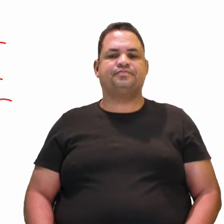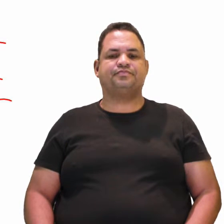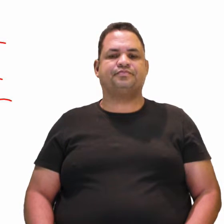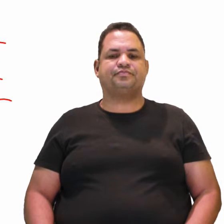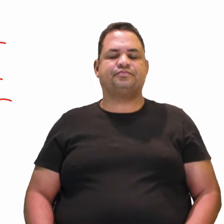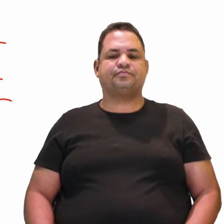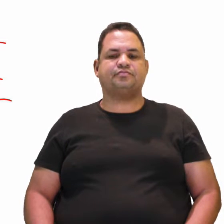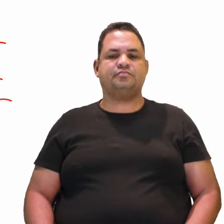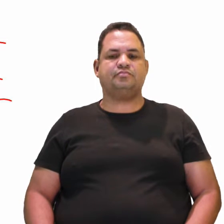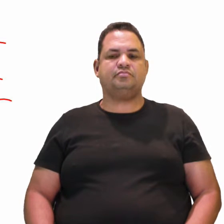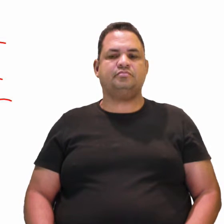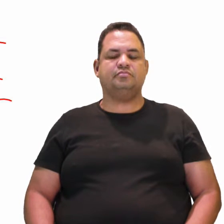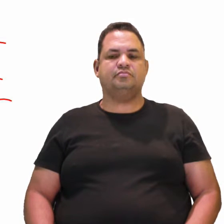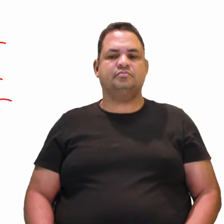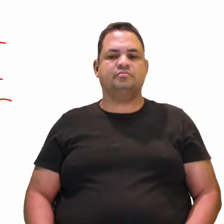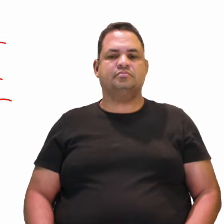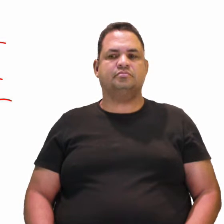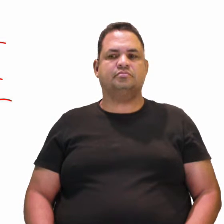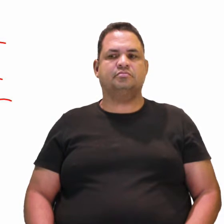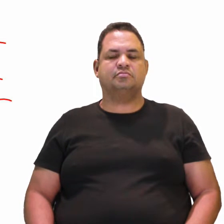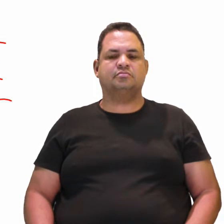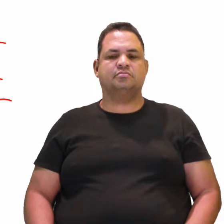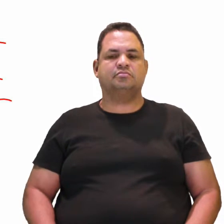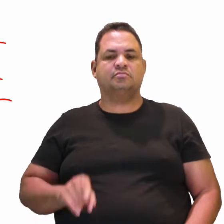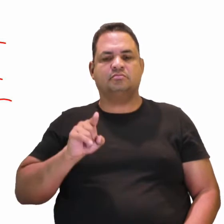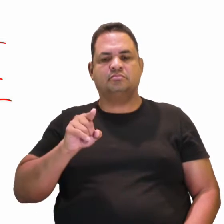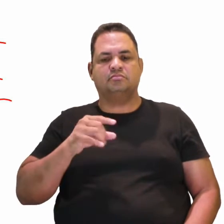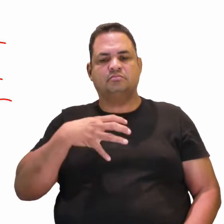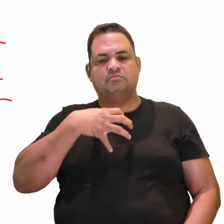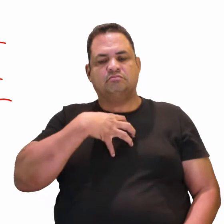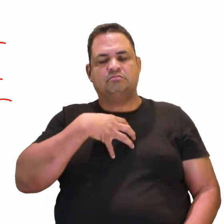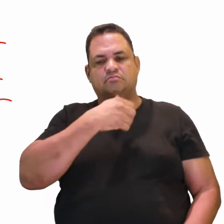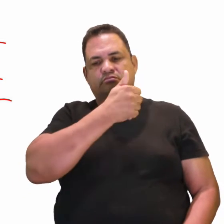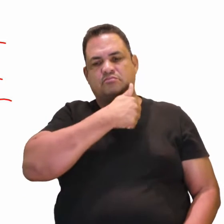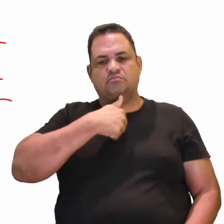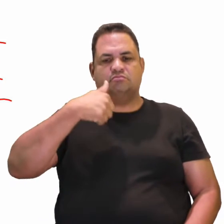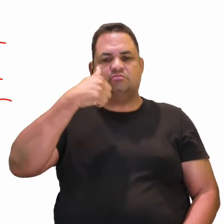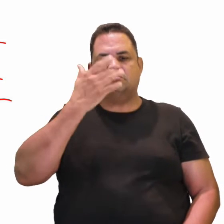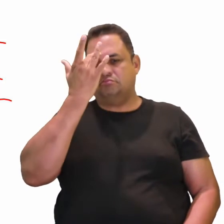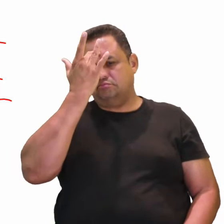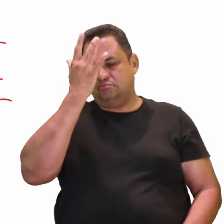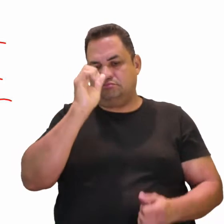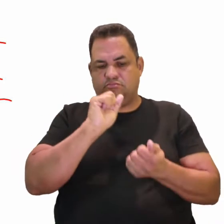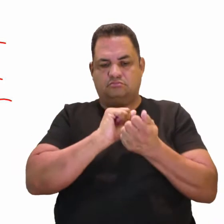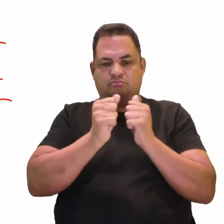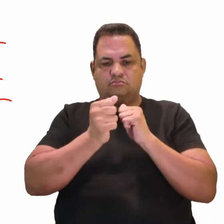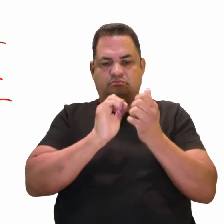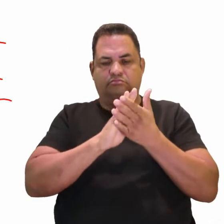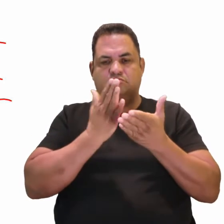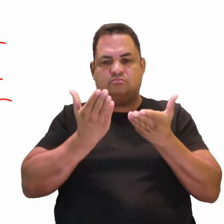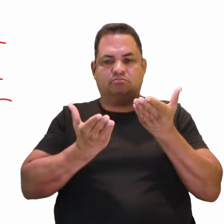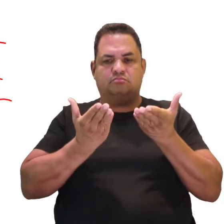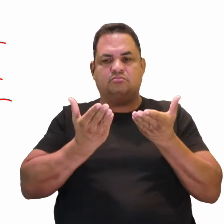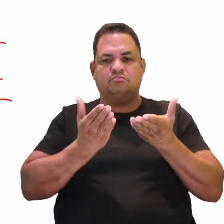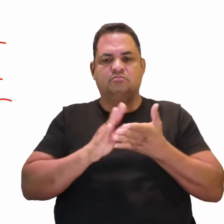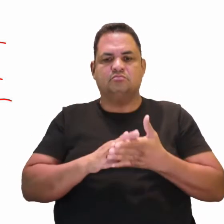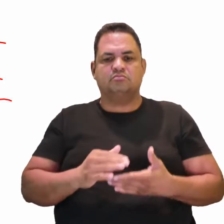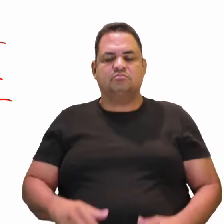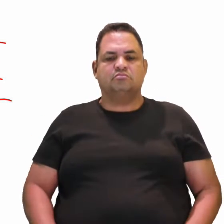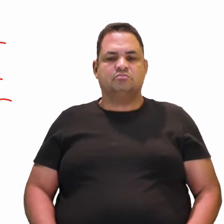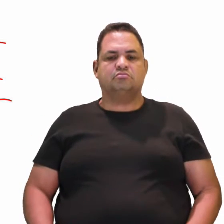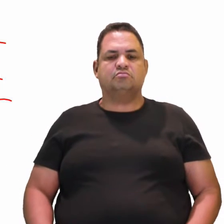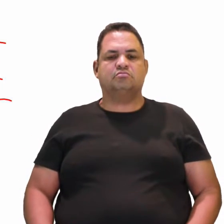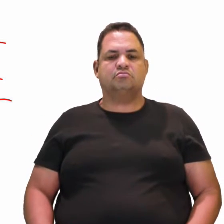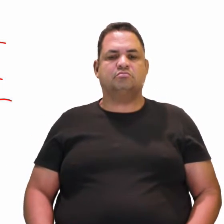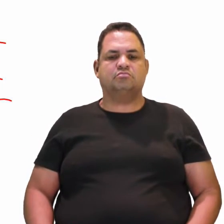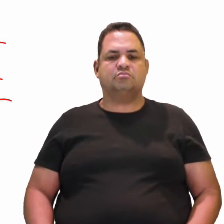weight easier. Ou seja, você se sentirá melhor e pode achar mais fácil controlar o seu peso. Aí tem uma continuação